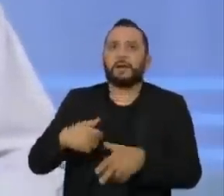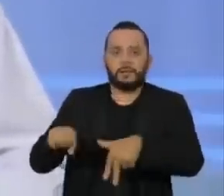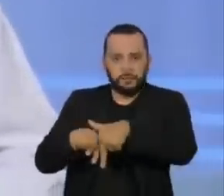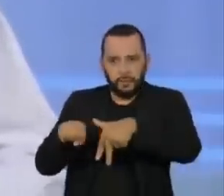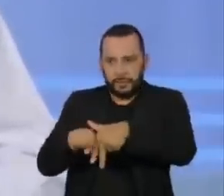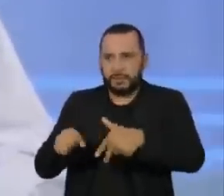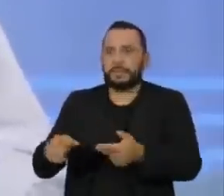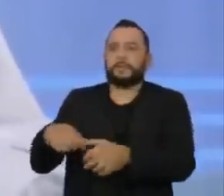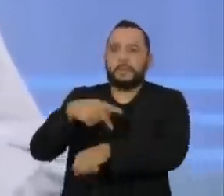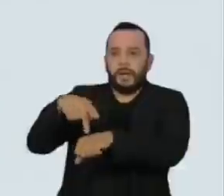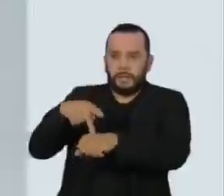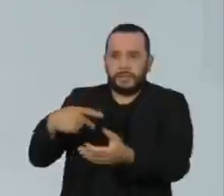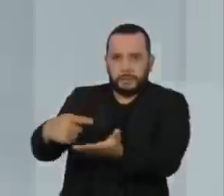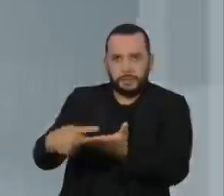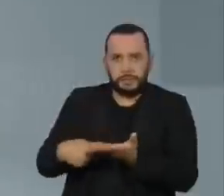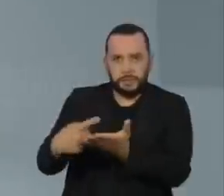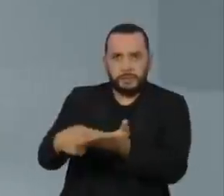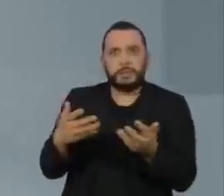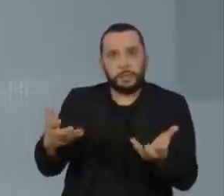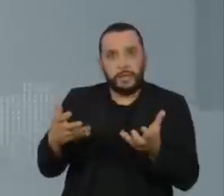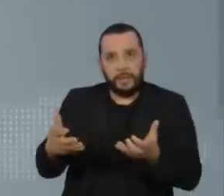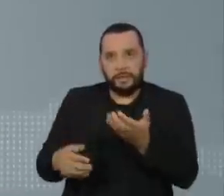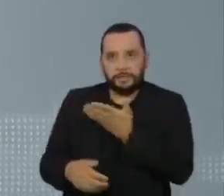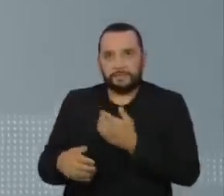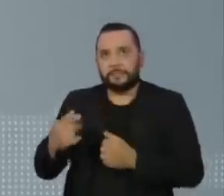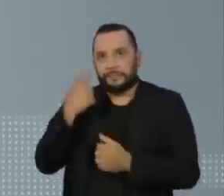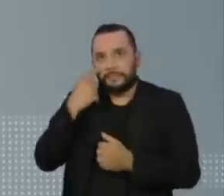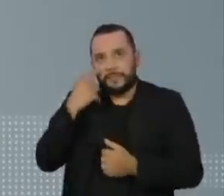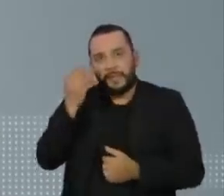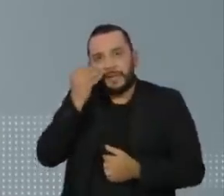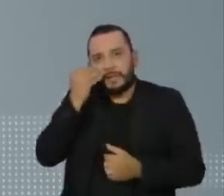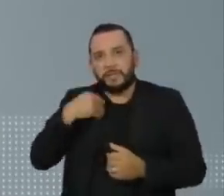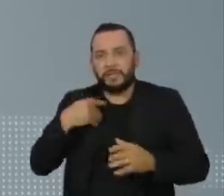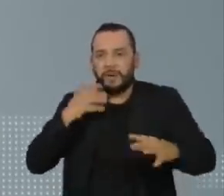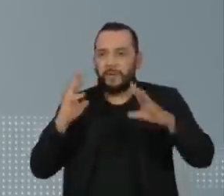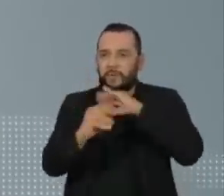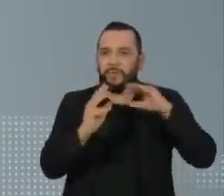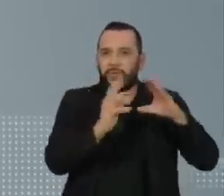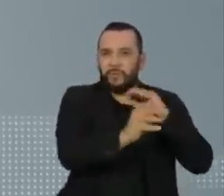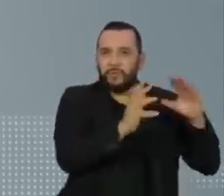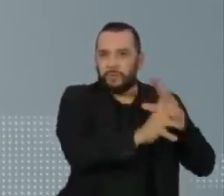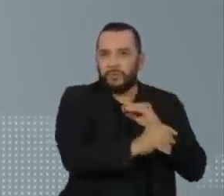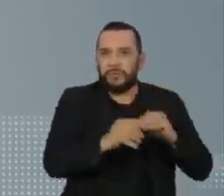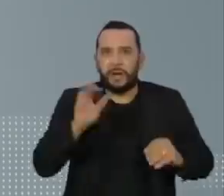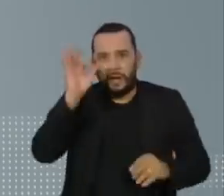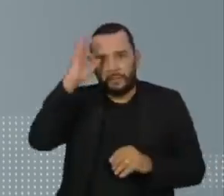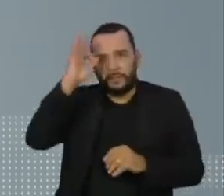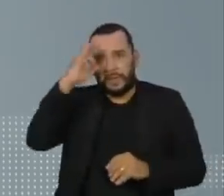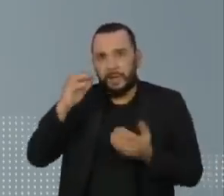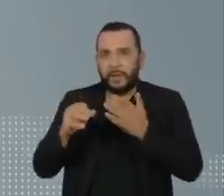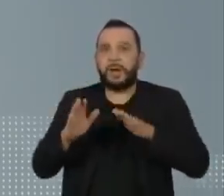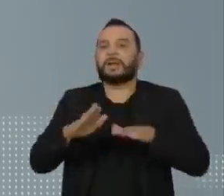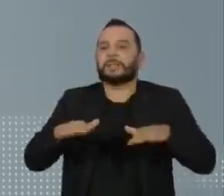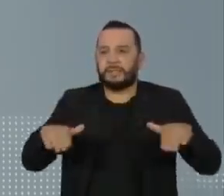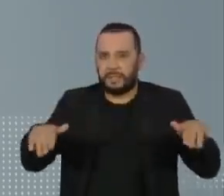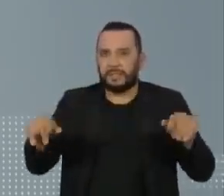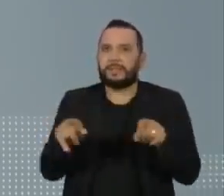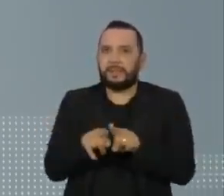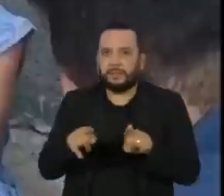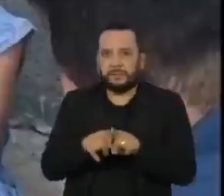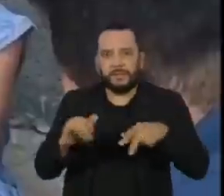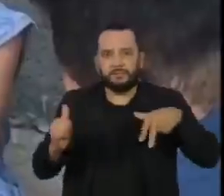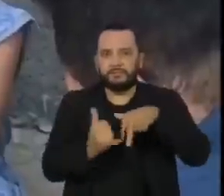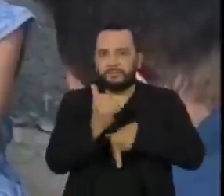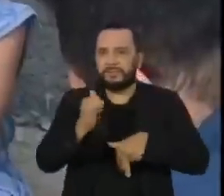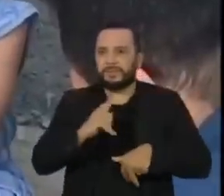diplomáticas com os demais países no caos que se tornou a tentativa desesperada de fuga de milhares de afegãos e as crianças também se